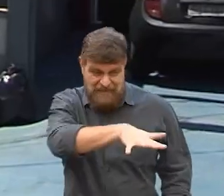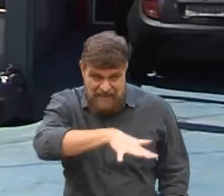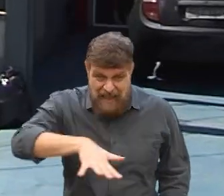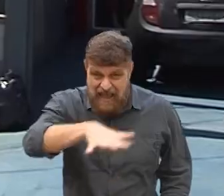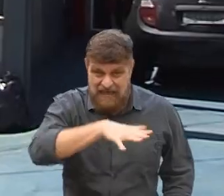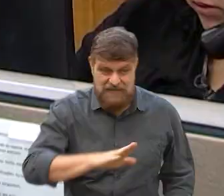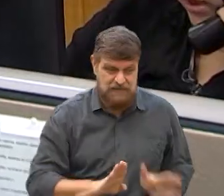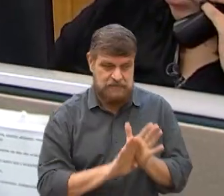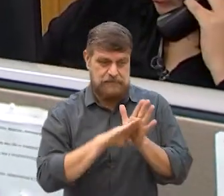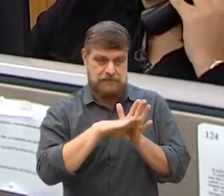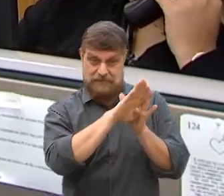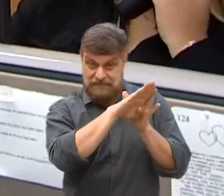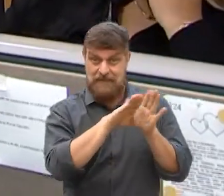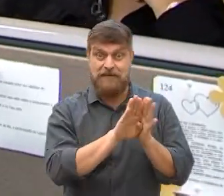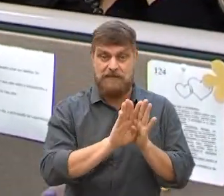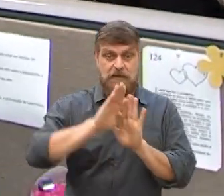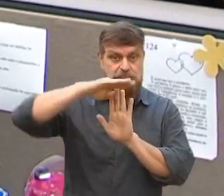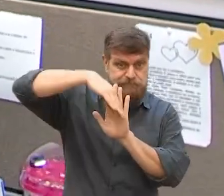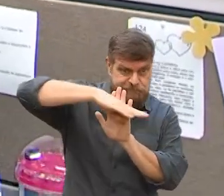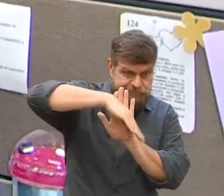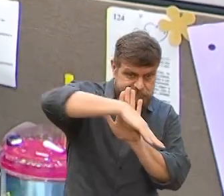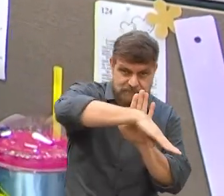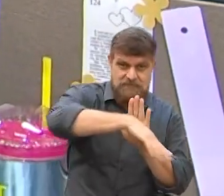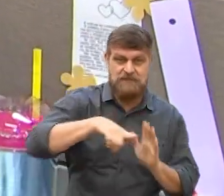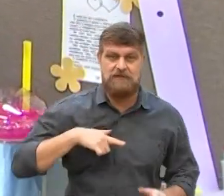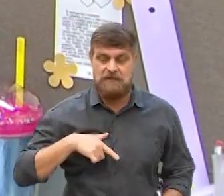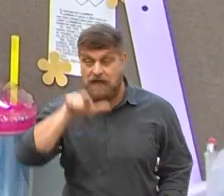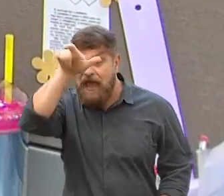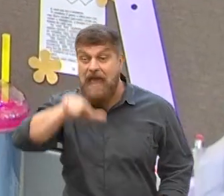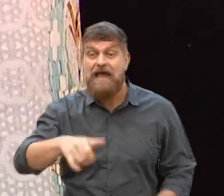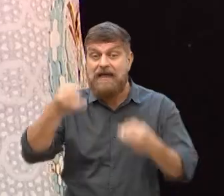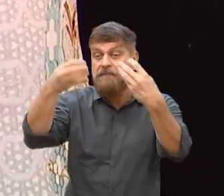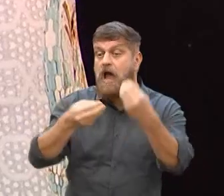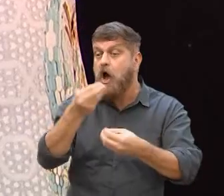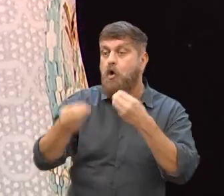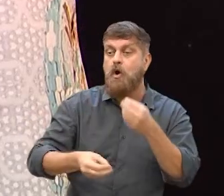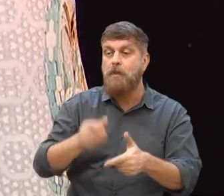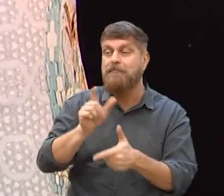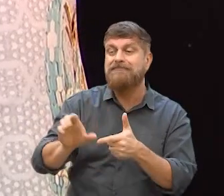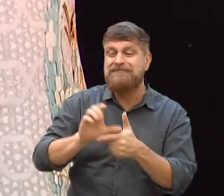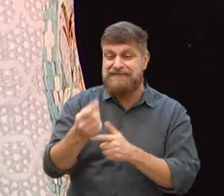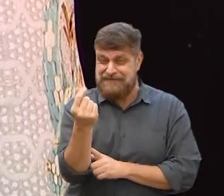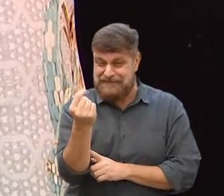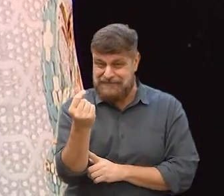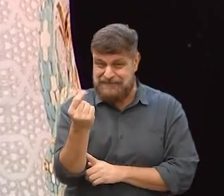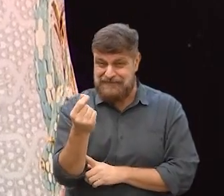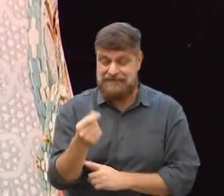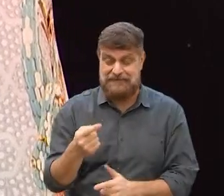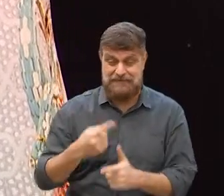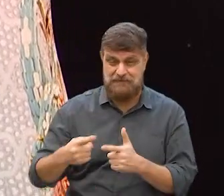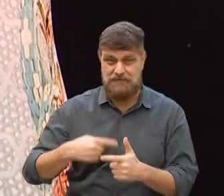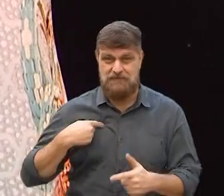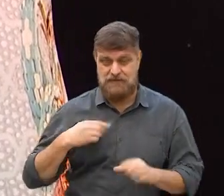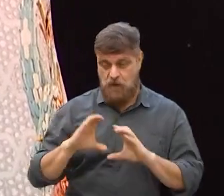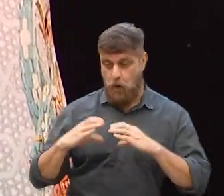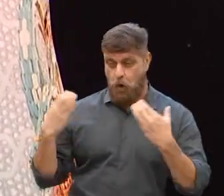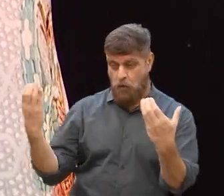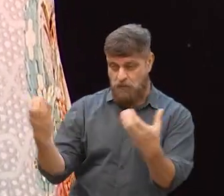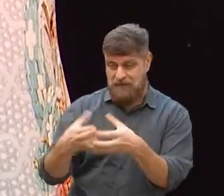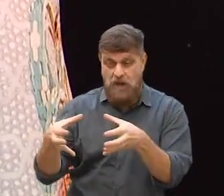parte financeira e também era uma forma de eu me distrair com outra coisa para que eu não